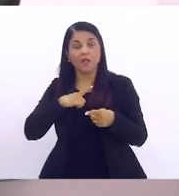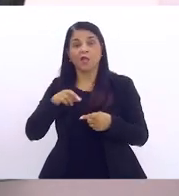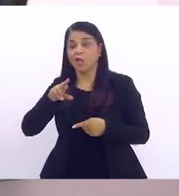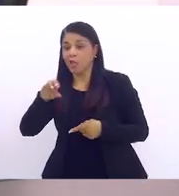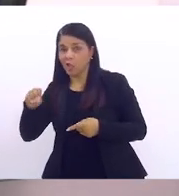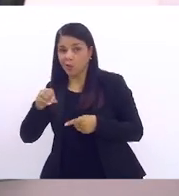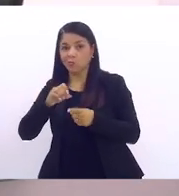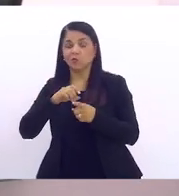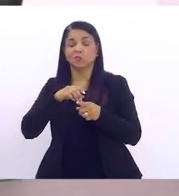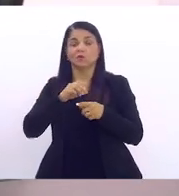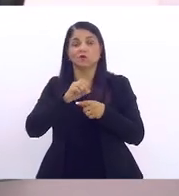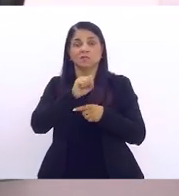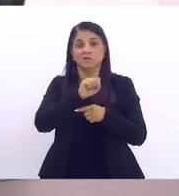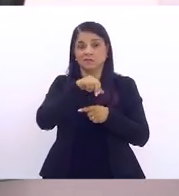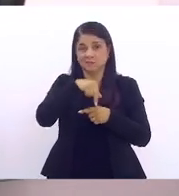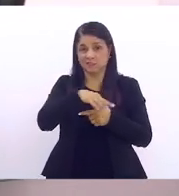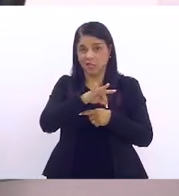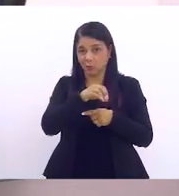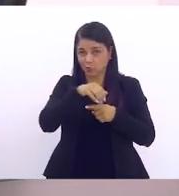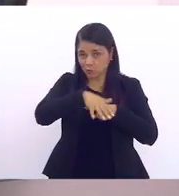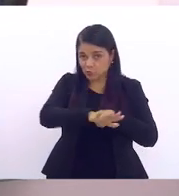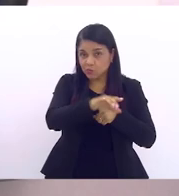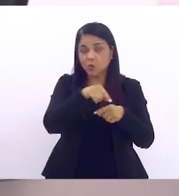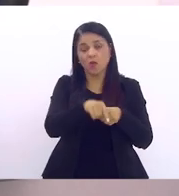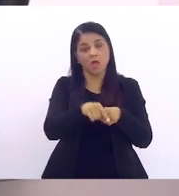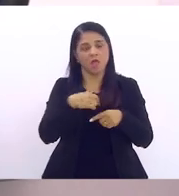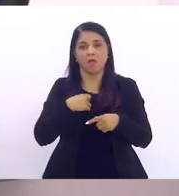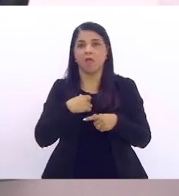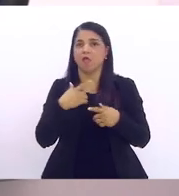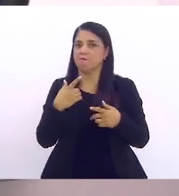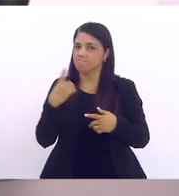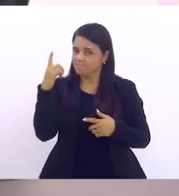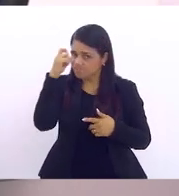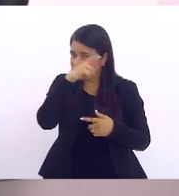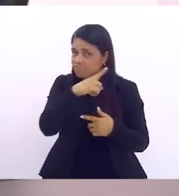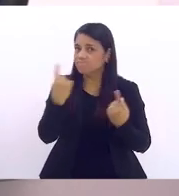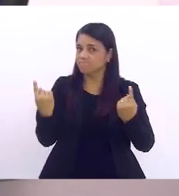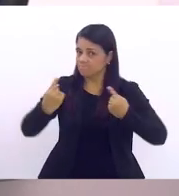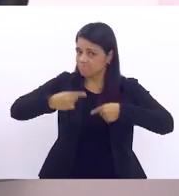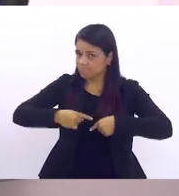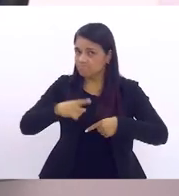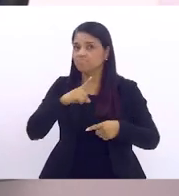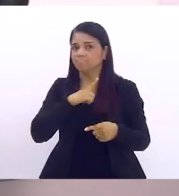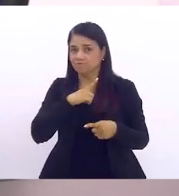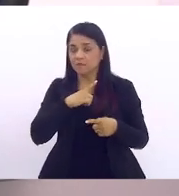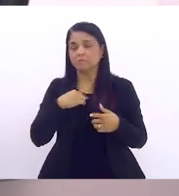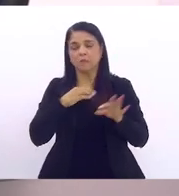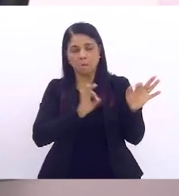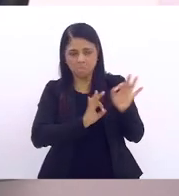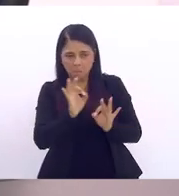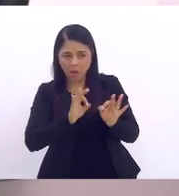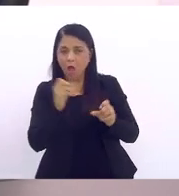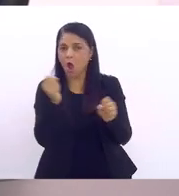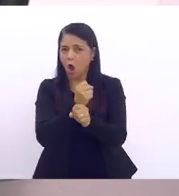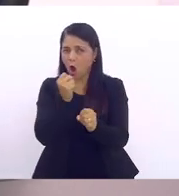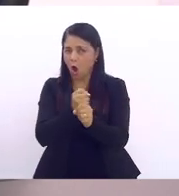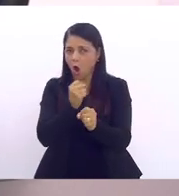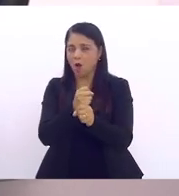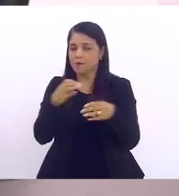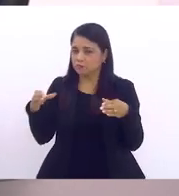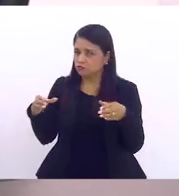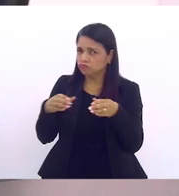uma Rodovia para qualquer um é pra gente Grande a gente sempre Sabe tem desafio muito por lá e a gente tá preparado para realizar essas obras Claro em